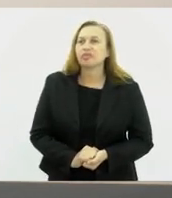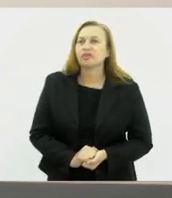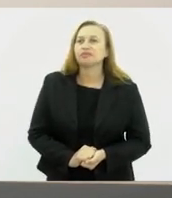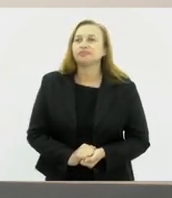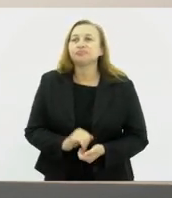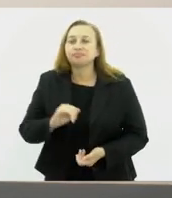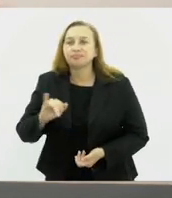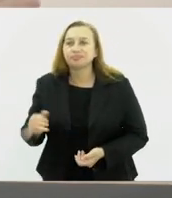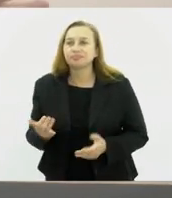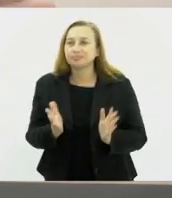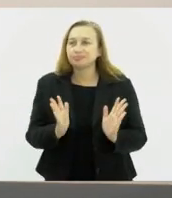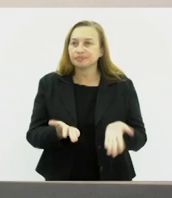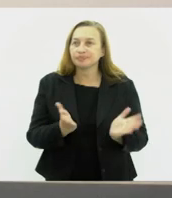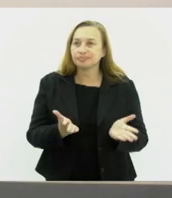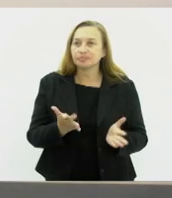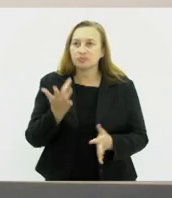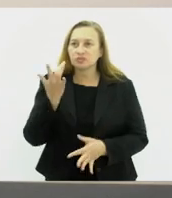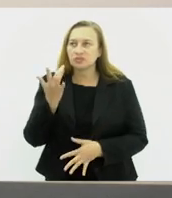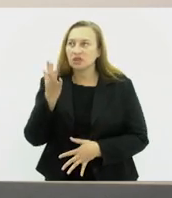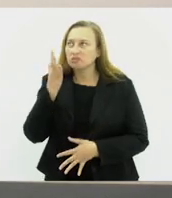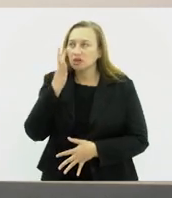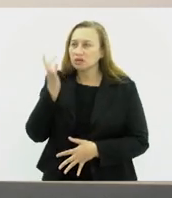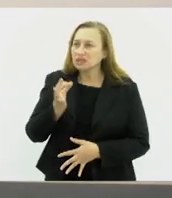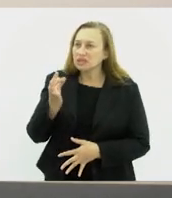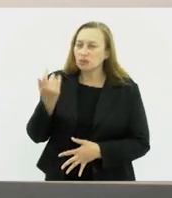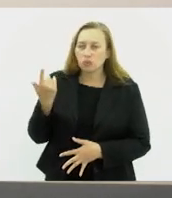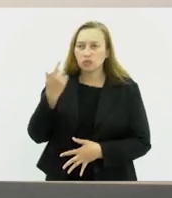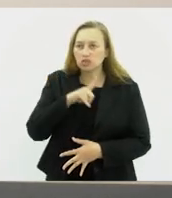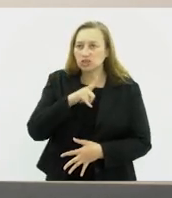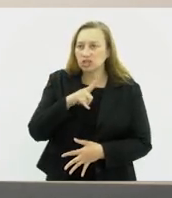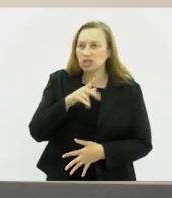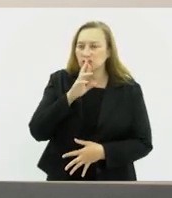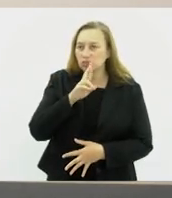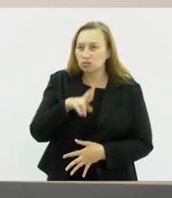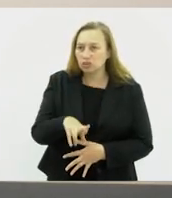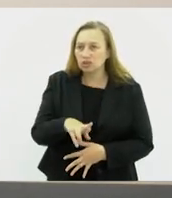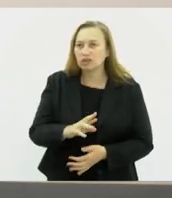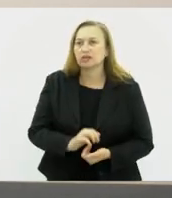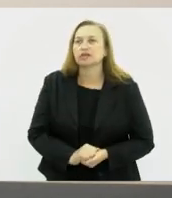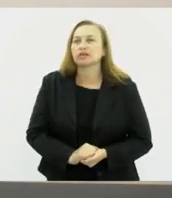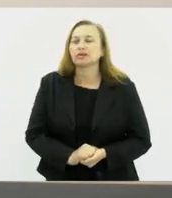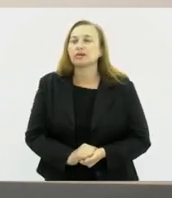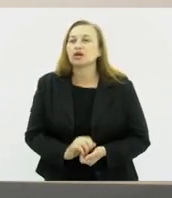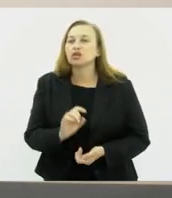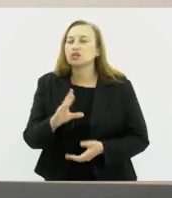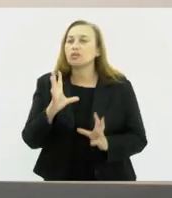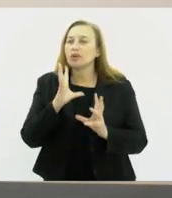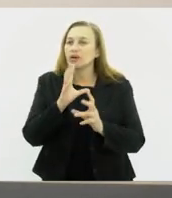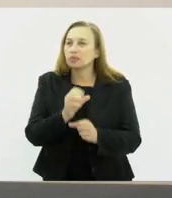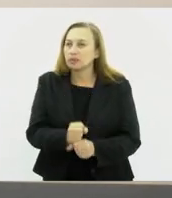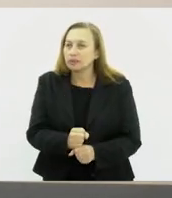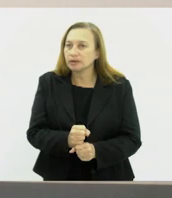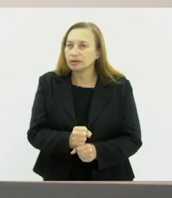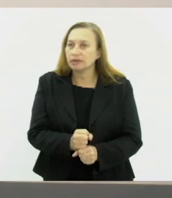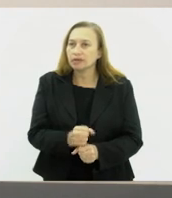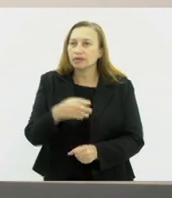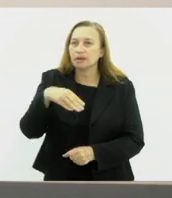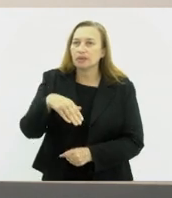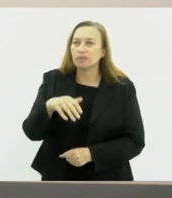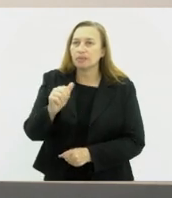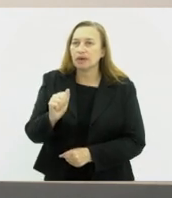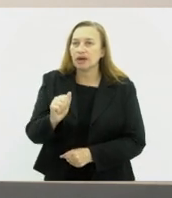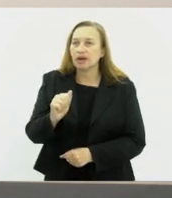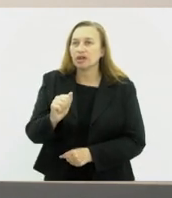aproveitando agora acho que não sei se eu consegui responder chegar no que o o mas só para concluir Major só para